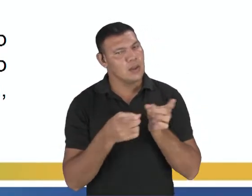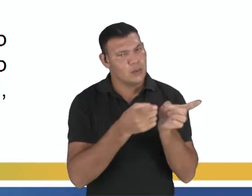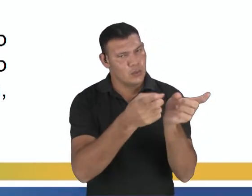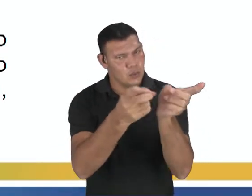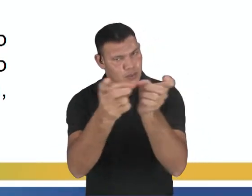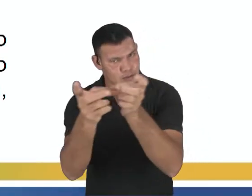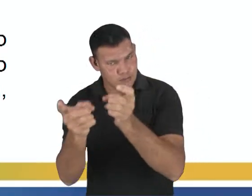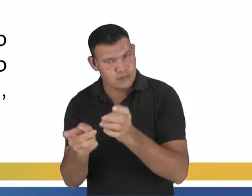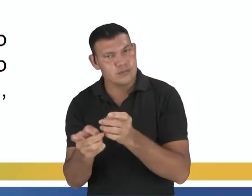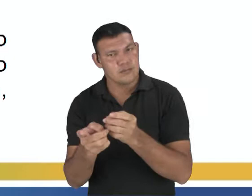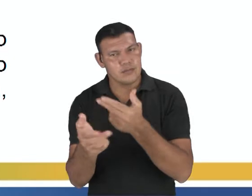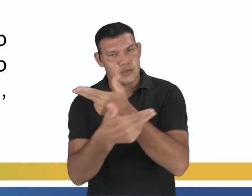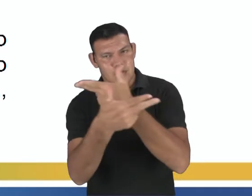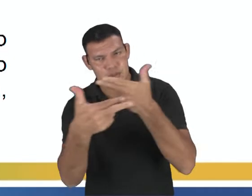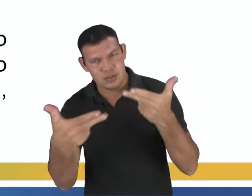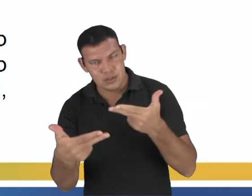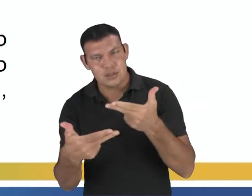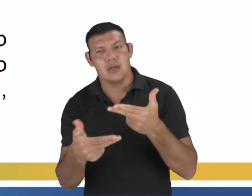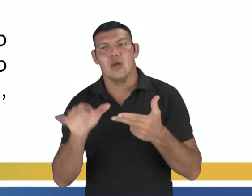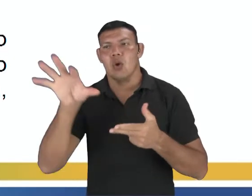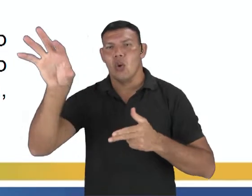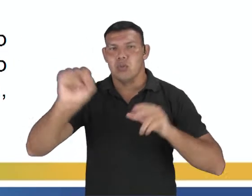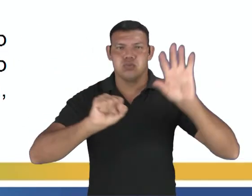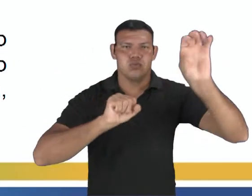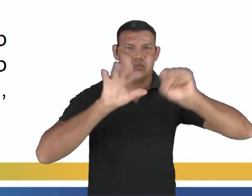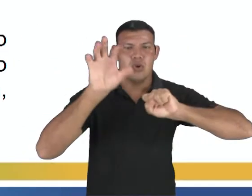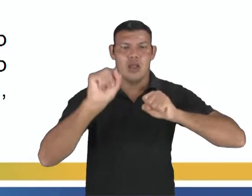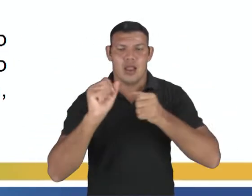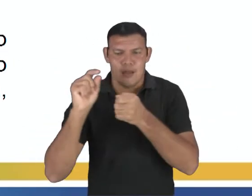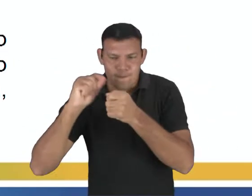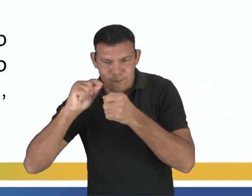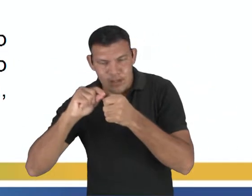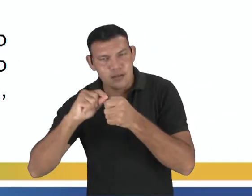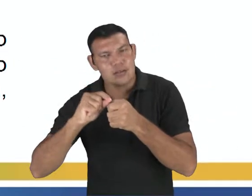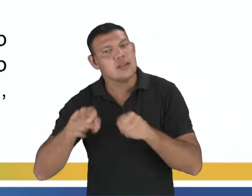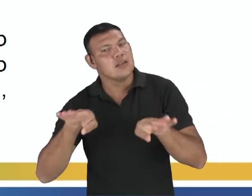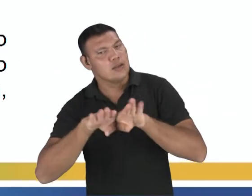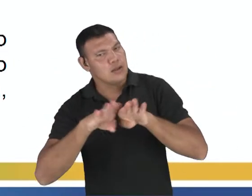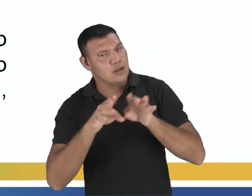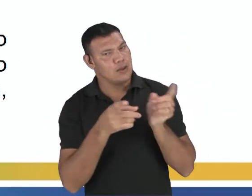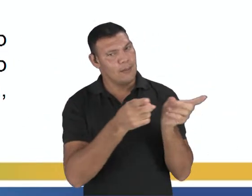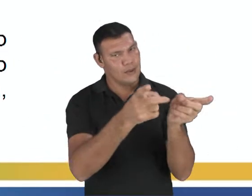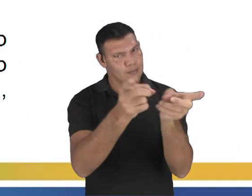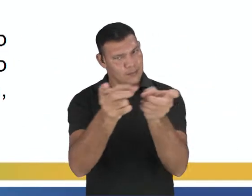produto. Então, ele consegue a matéria-prima, ele fabrica e ele mesmo vende.